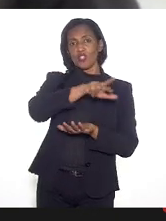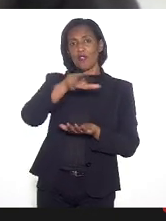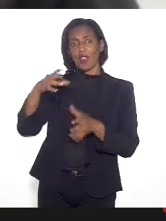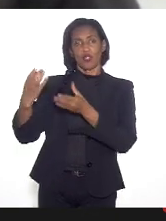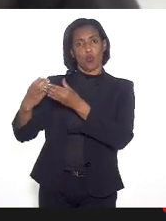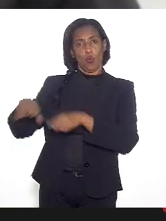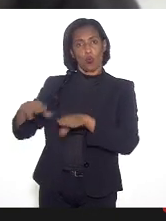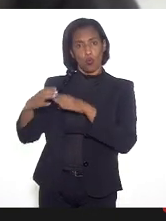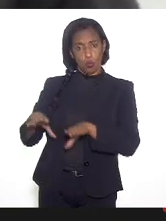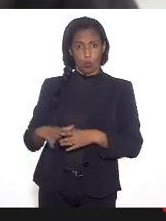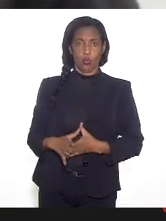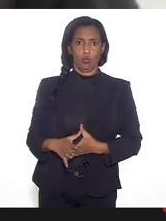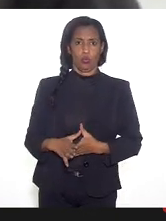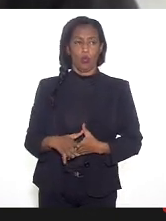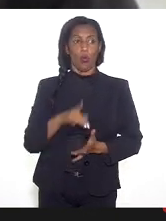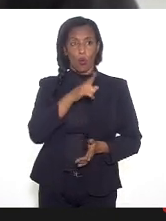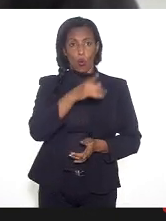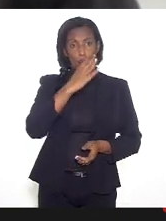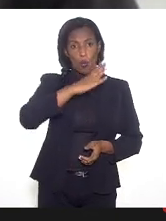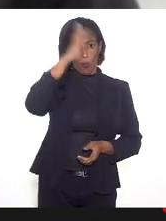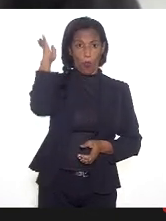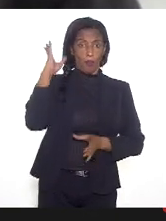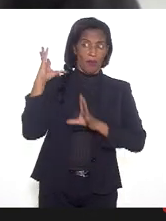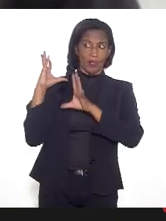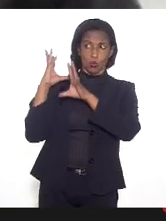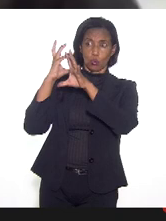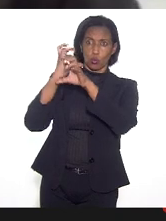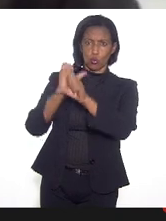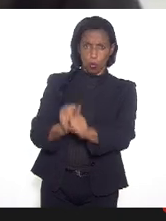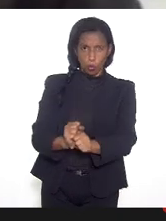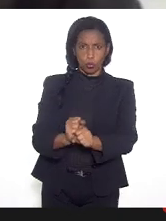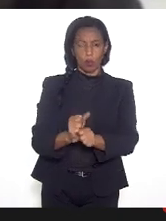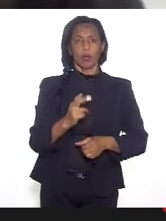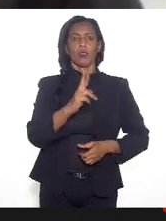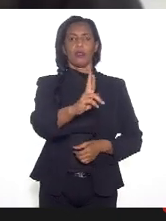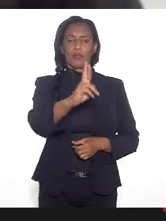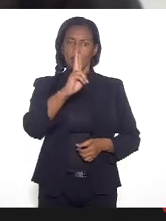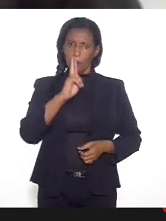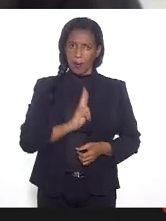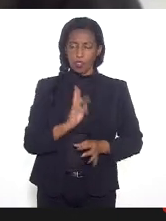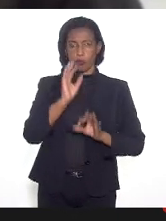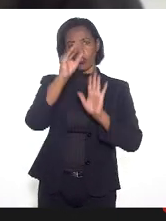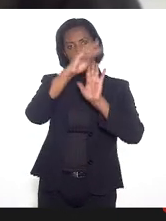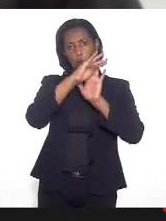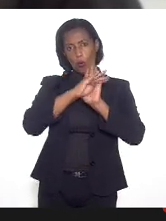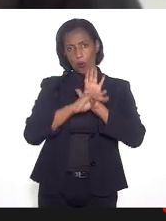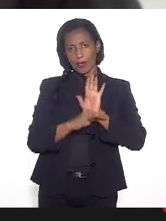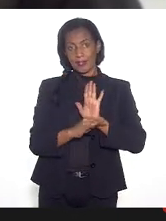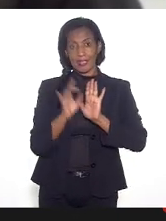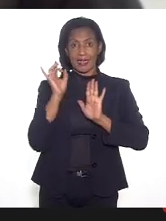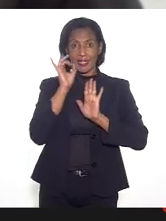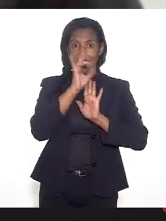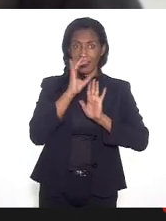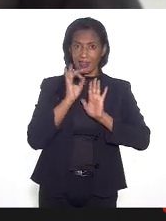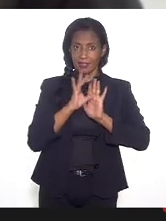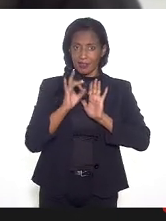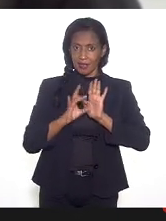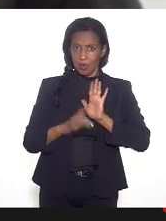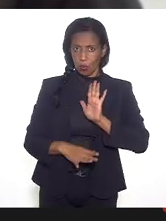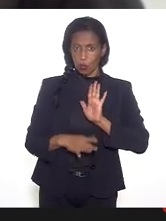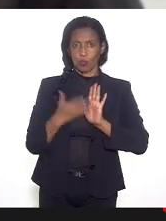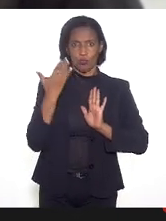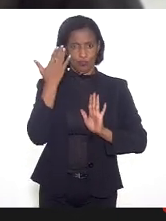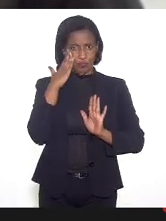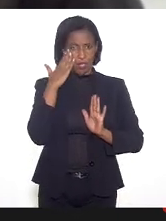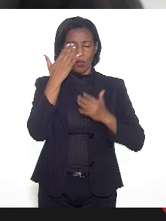concursos. O Corpo de Bombeiros vai fazer um apanhado de todos e certamente nos dará as respostas pormenorizadas em cada concurso. Vou passar a agradecer a